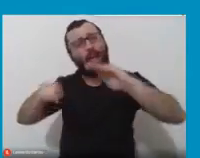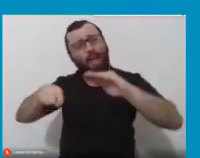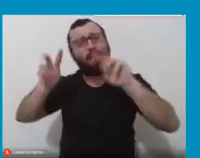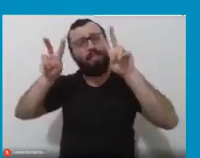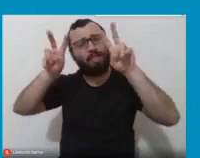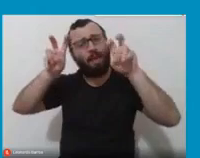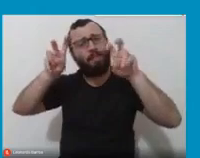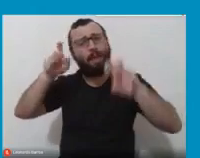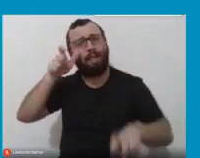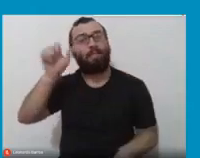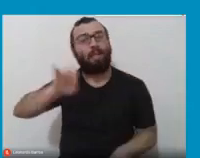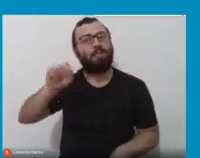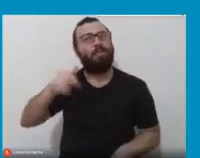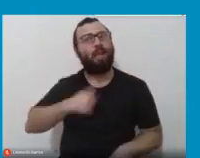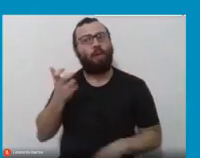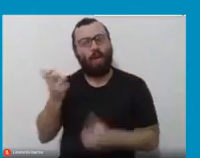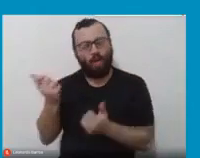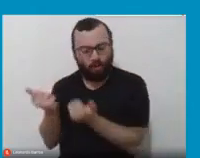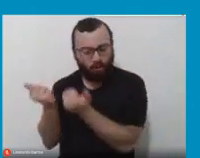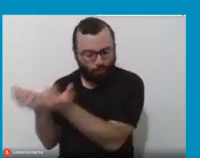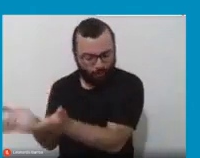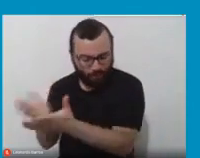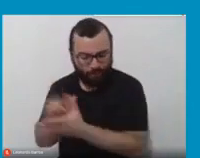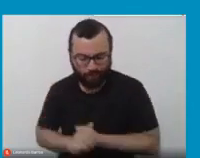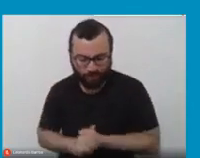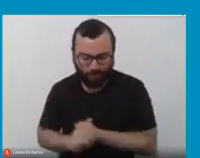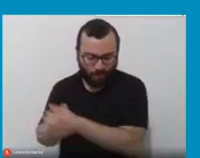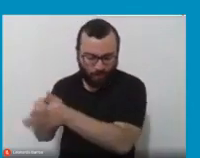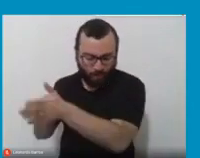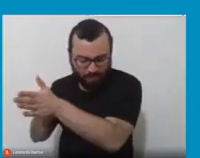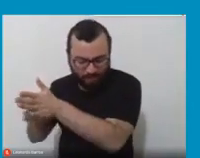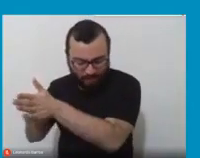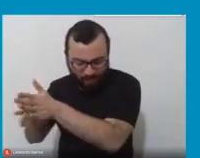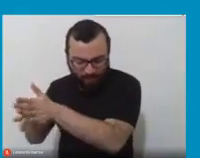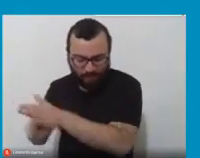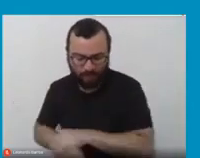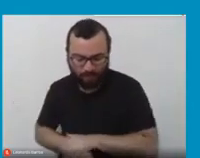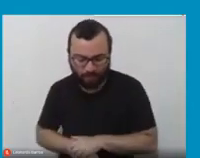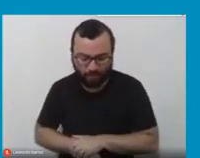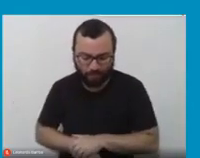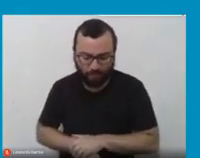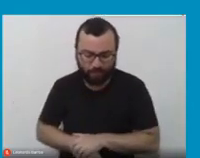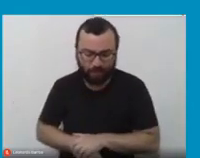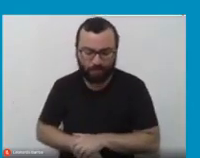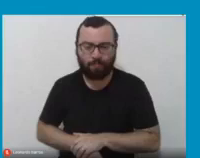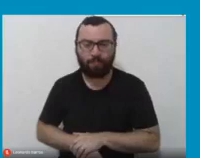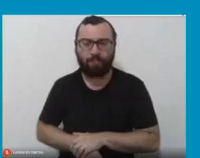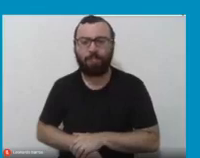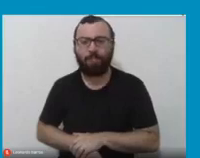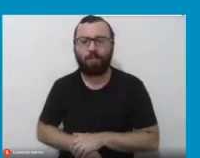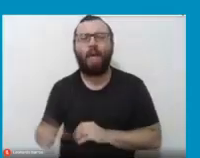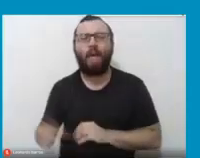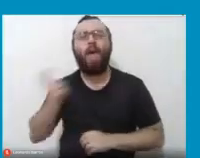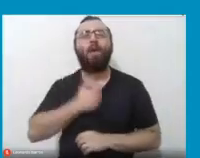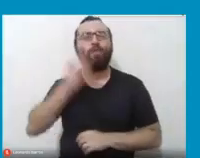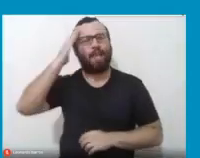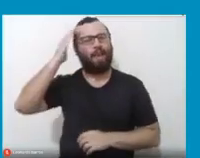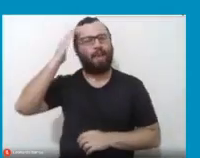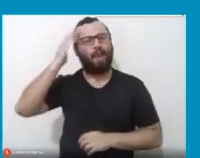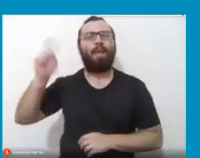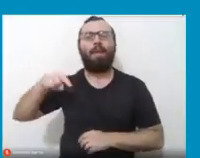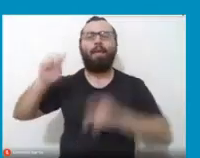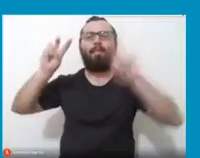que eu quero contribuir com pesquisas sobre isso. Tá? Eu, de certa forma, assim, eu sei que é um tema muito